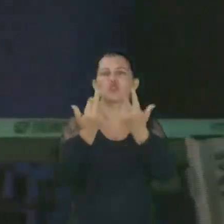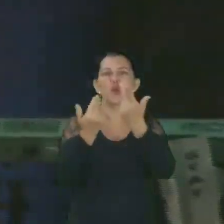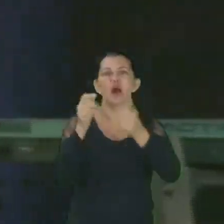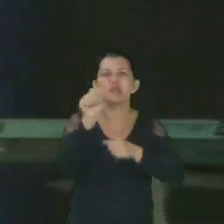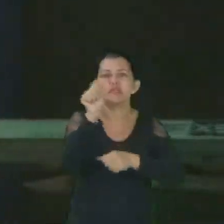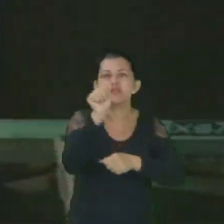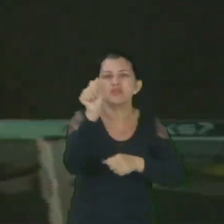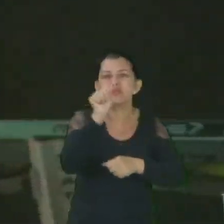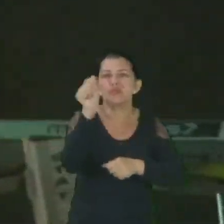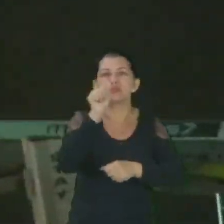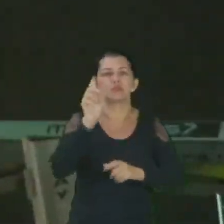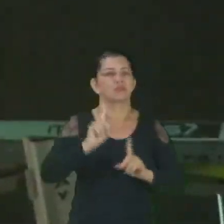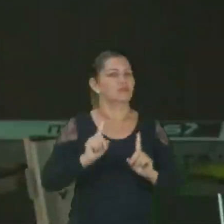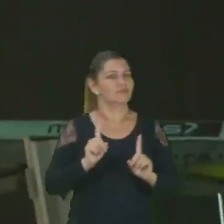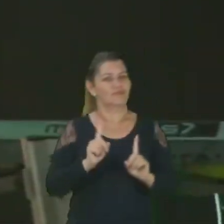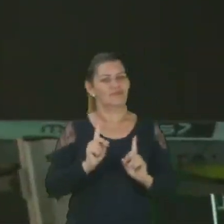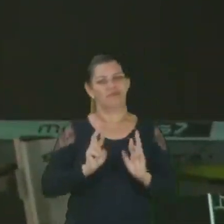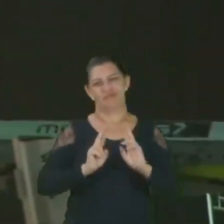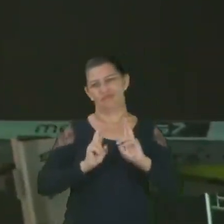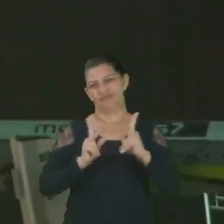Nós não surgimos